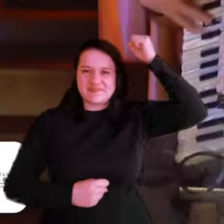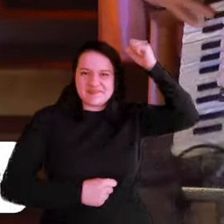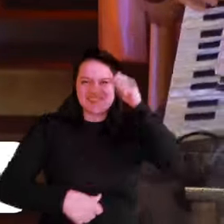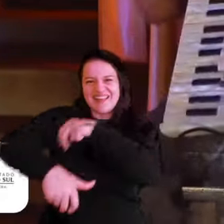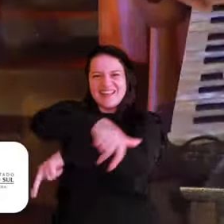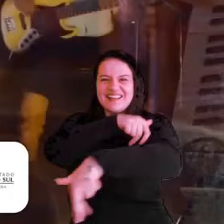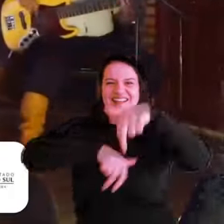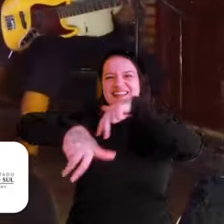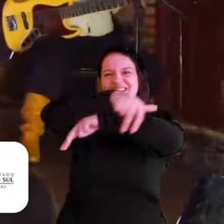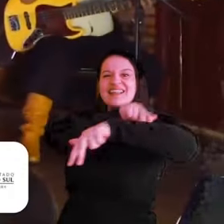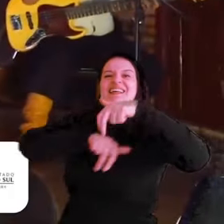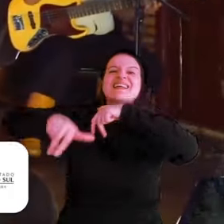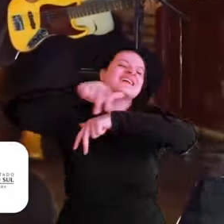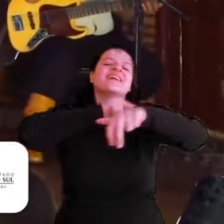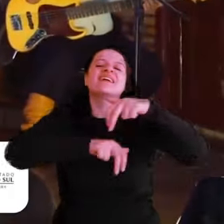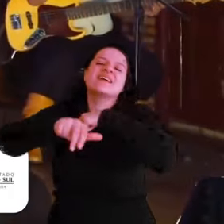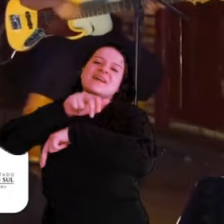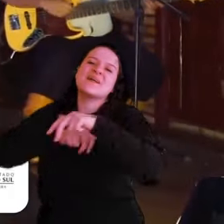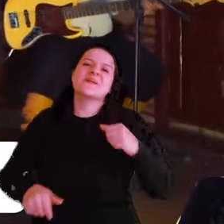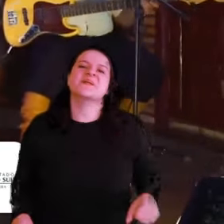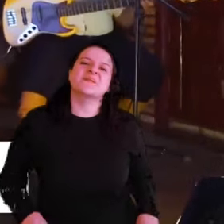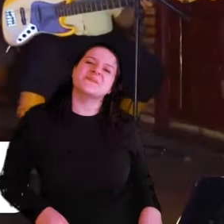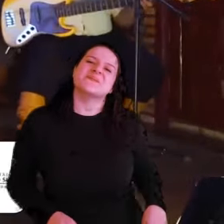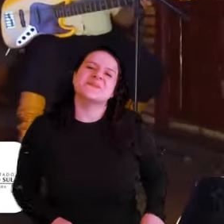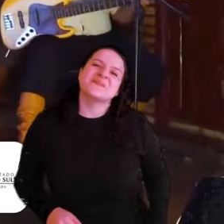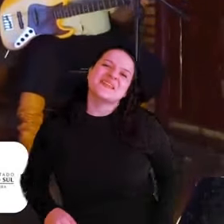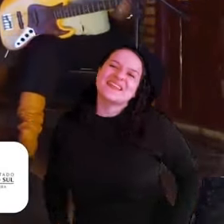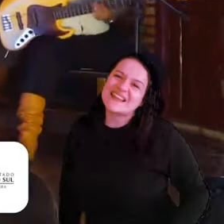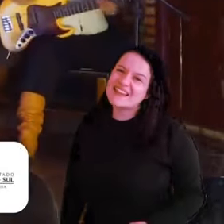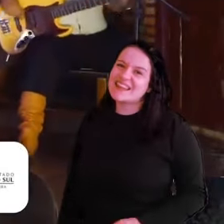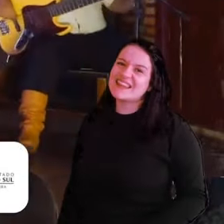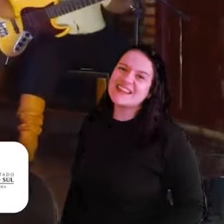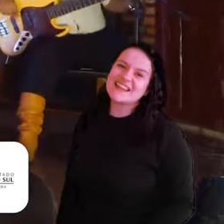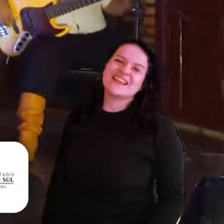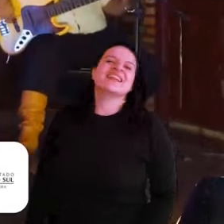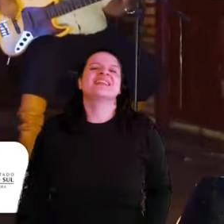de maneira, ou vou num tranco de um chato figurado.